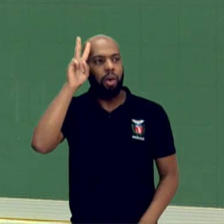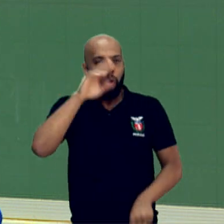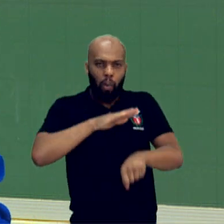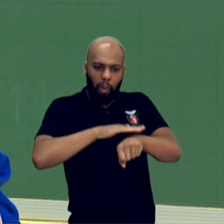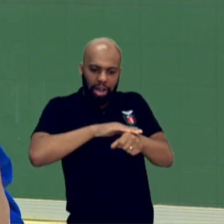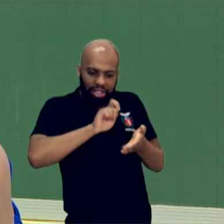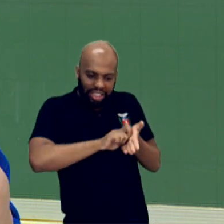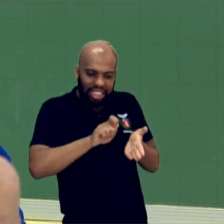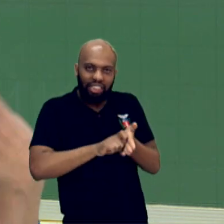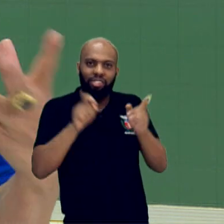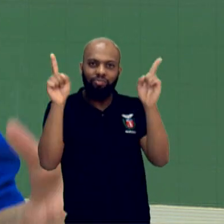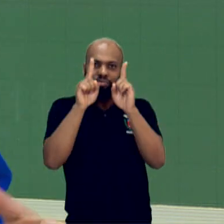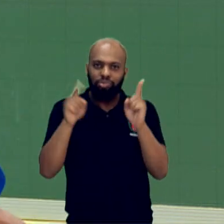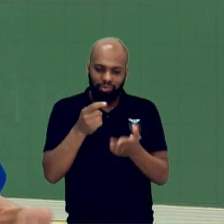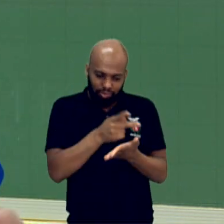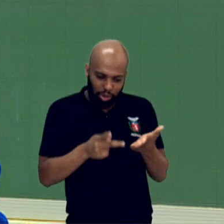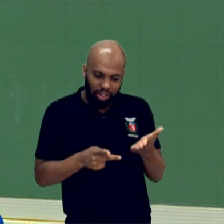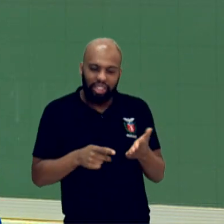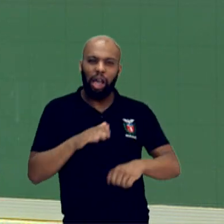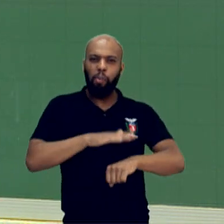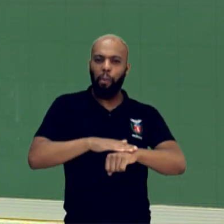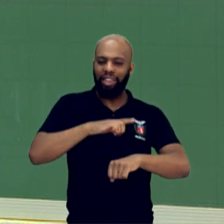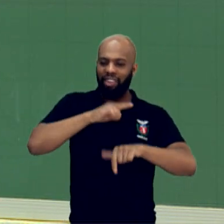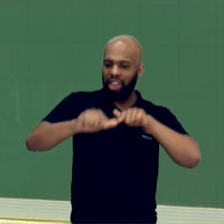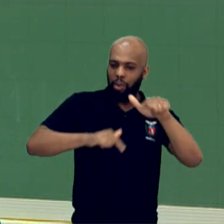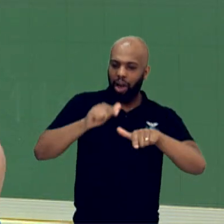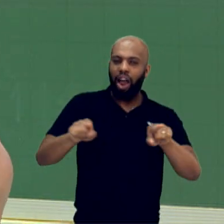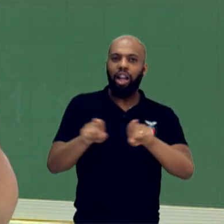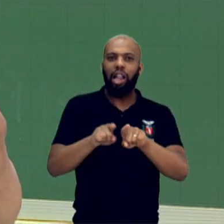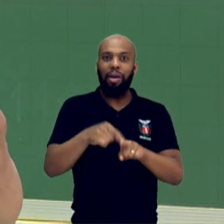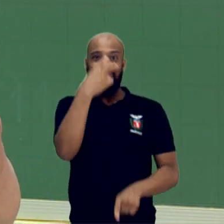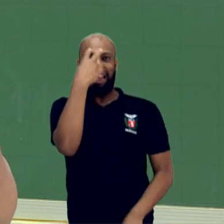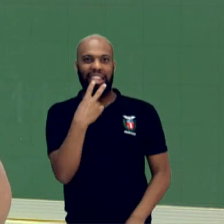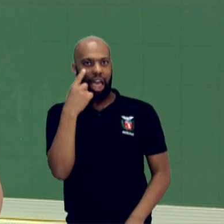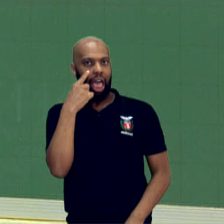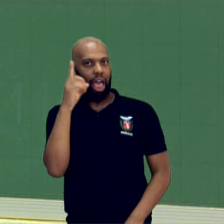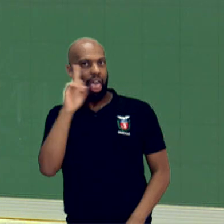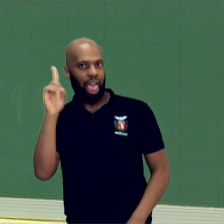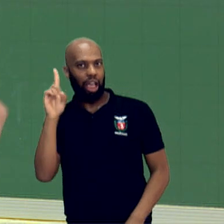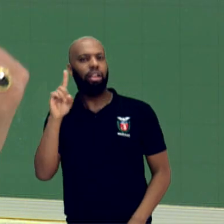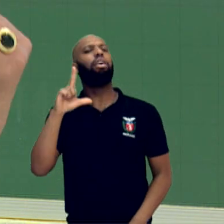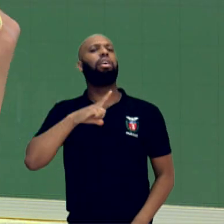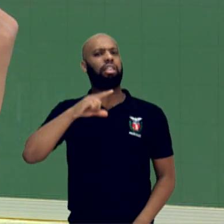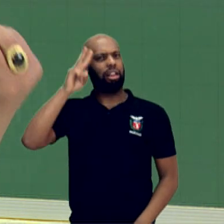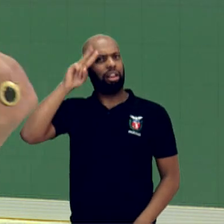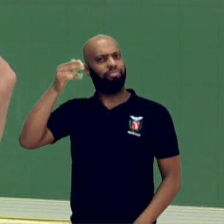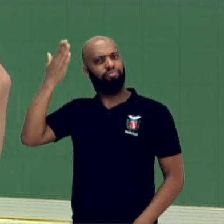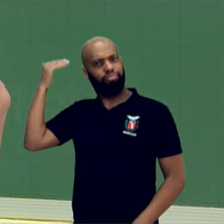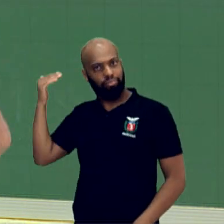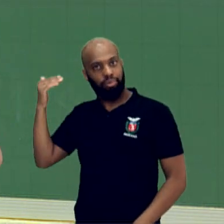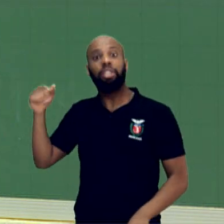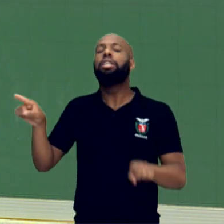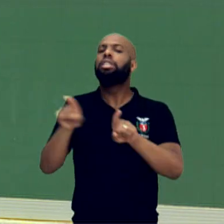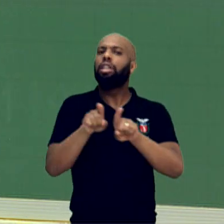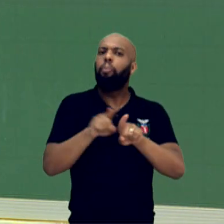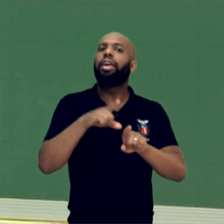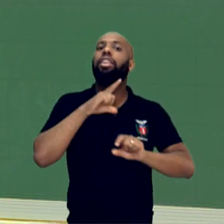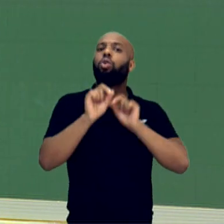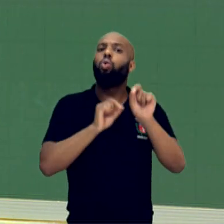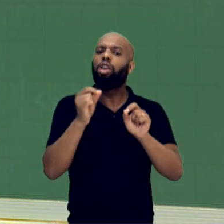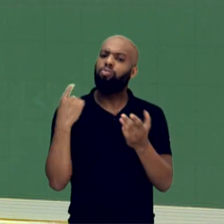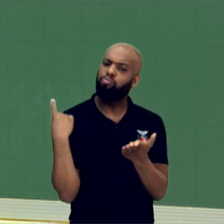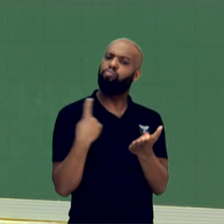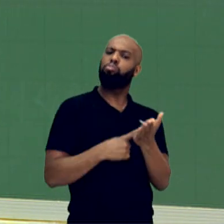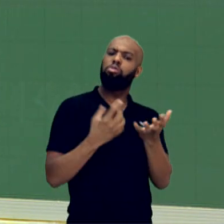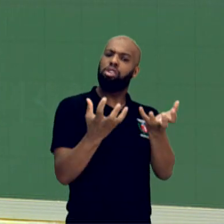versinhos, lembrou quando teve que trabalhar, quando perdeu a vista. É cheio de lembranças. E pautado, na verdade, com o compromisso